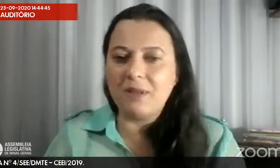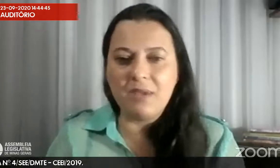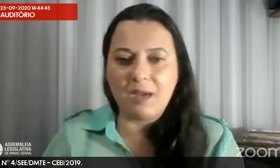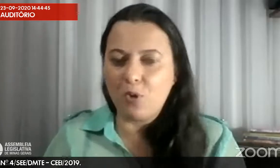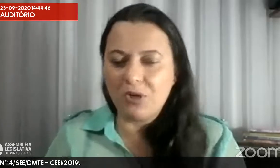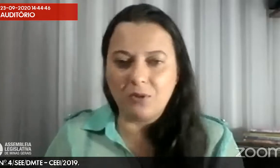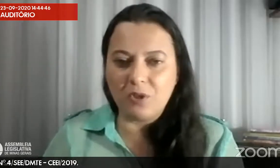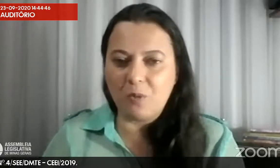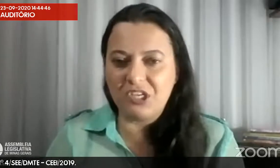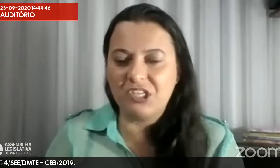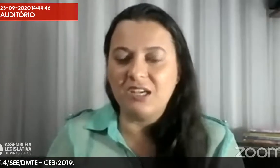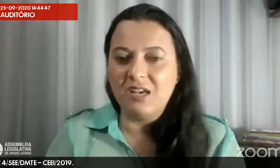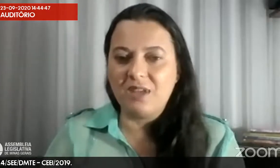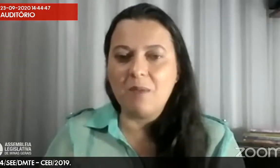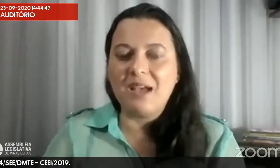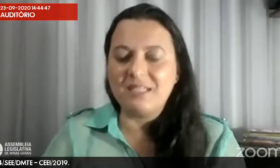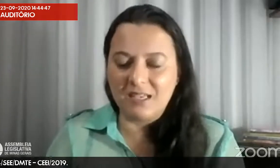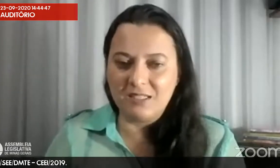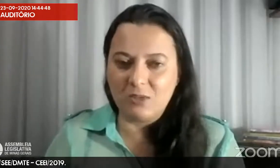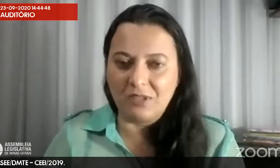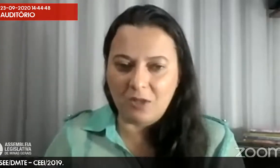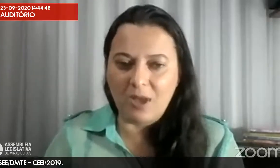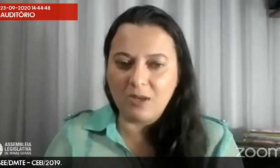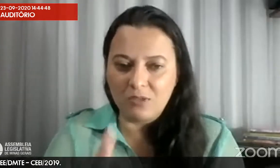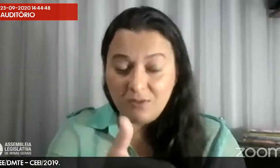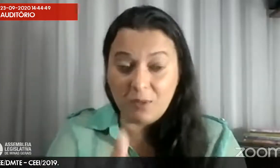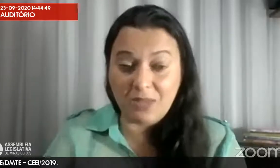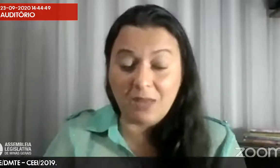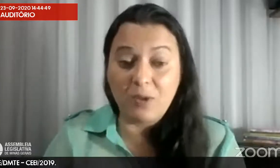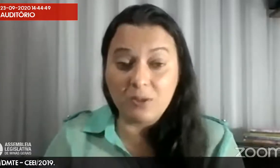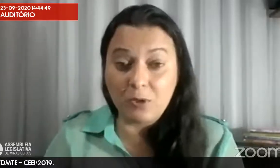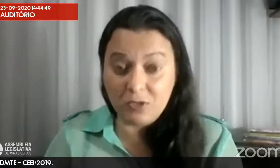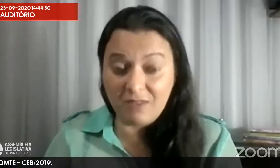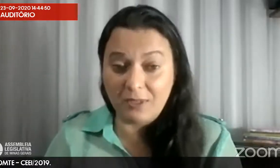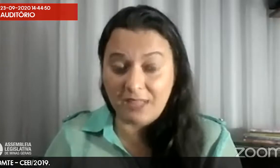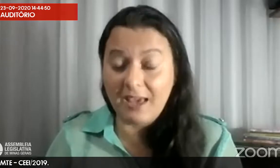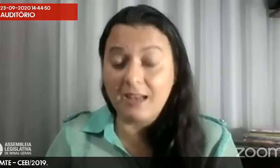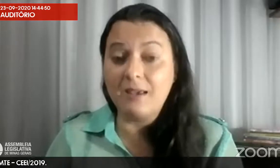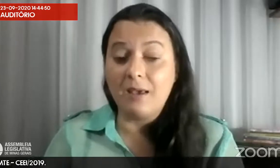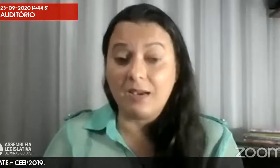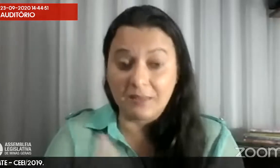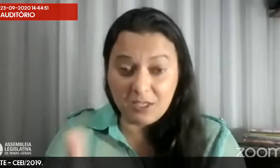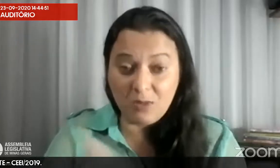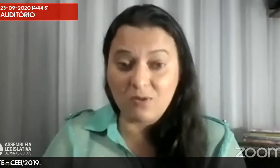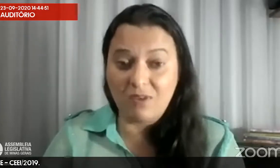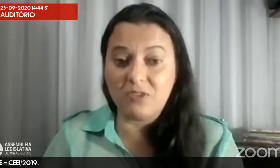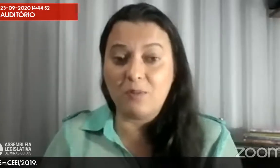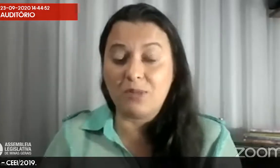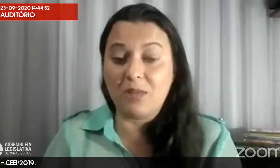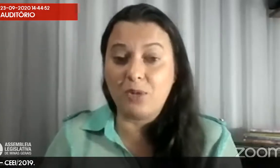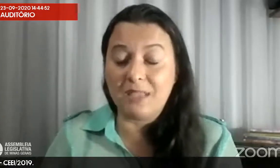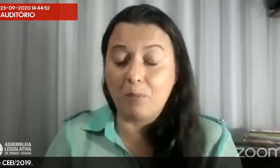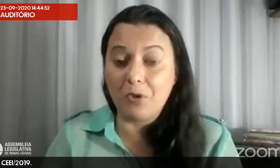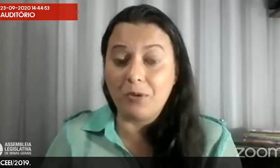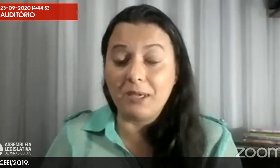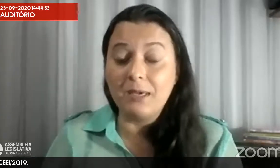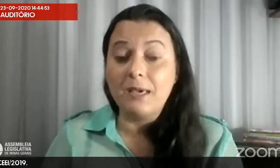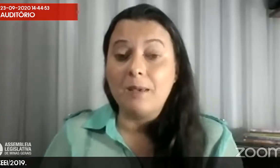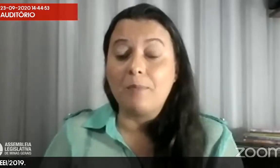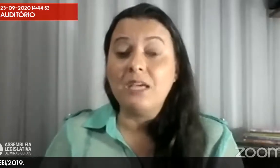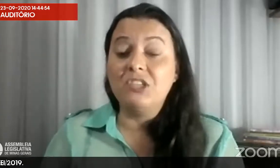da pandemia, acabou que não deu para a gente ter mais esse contato com ela, inclusive o deputado Wendel que nos levou até ela, agradeço mais uma vez o deputado por esse apoio